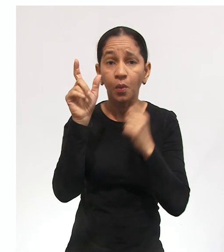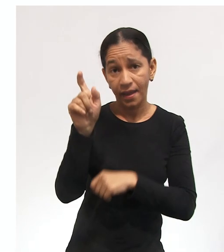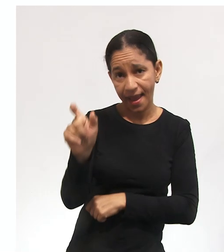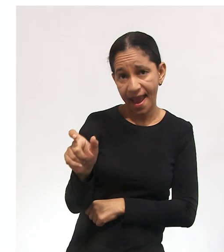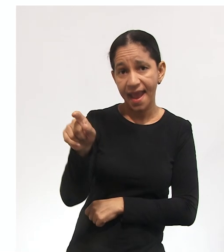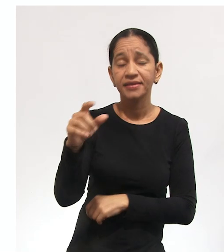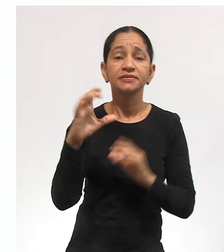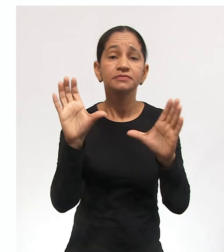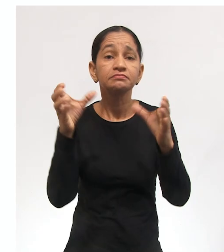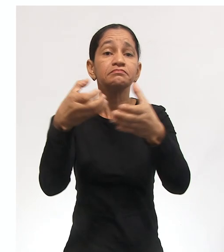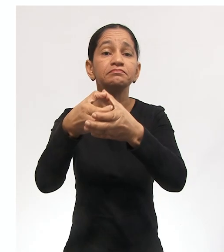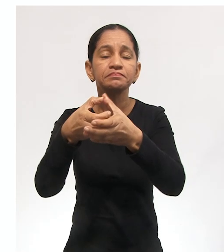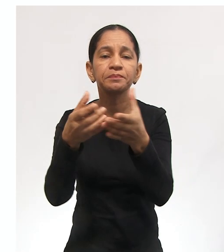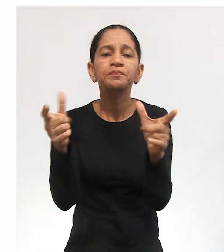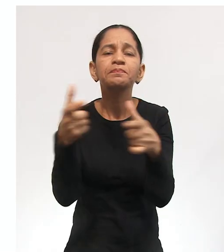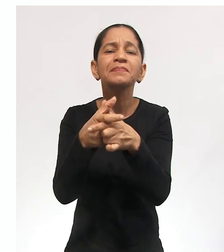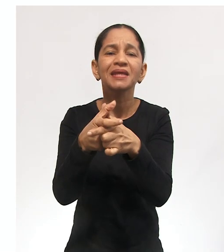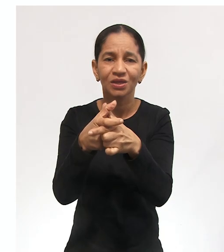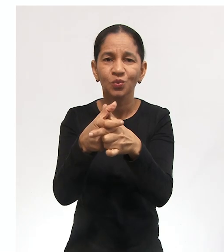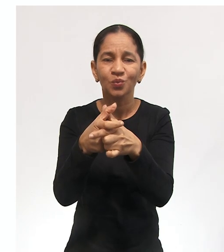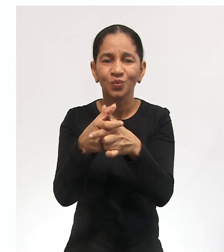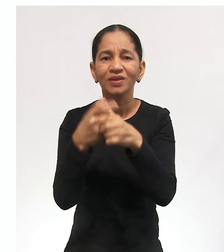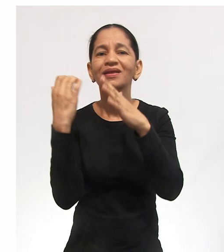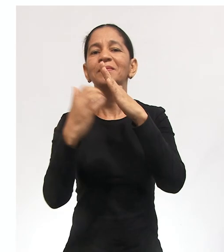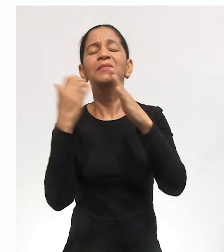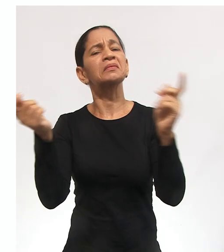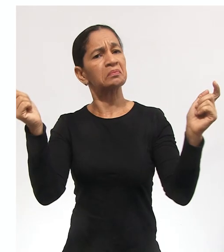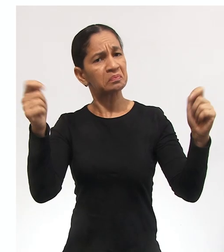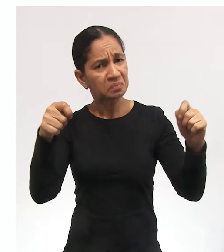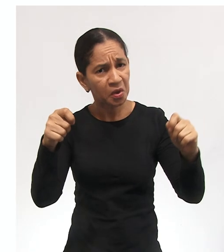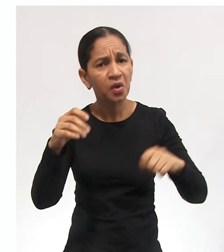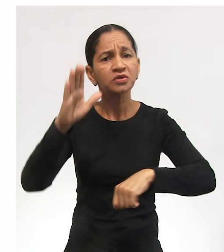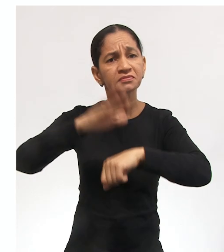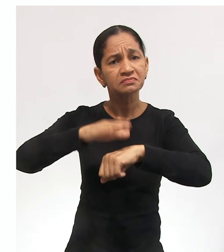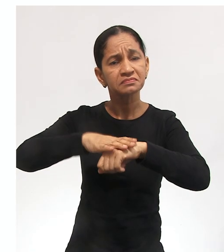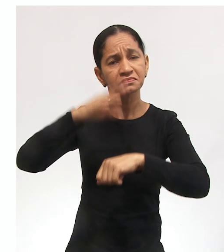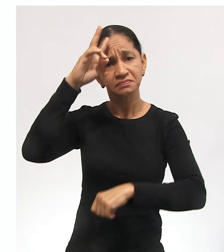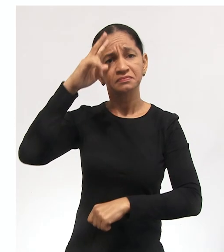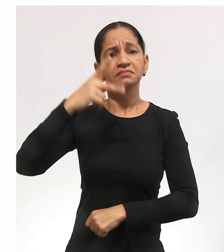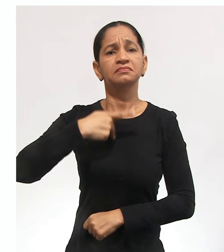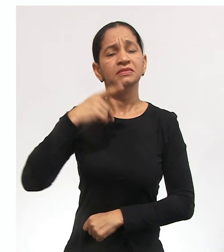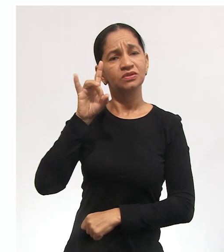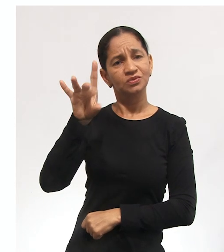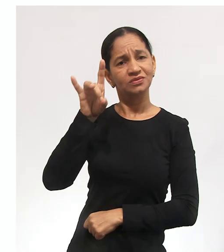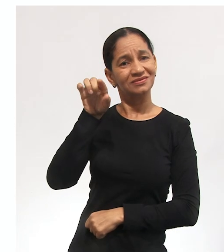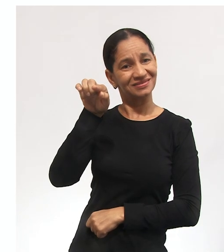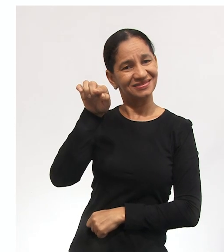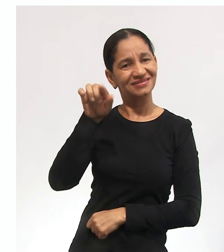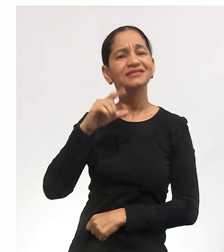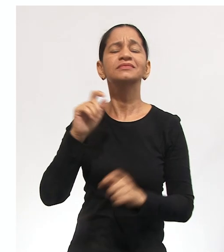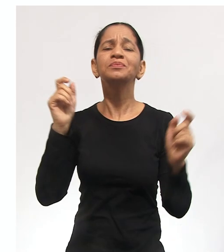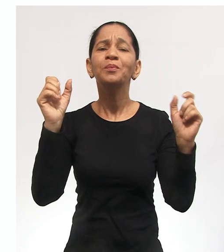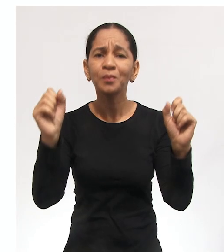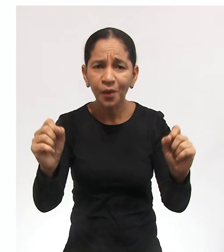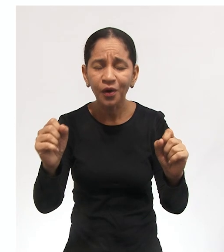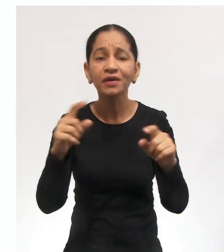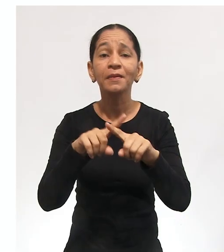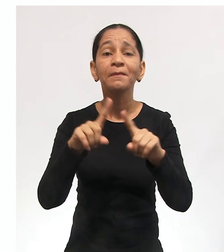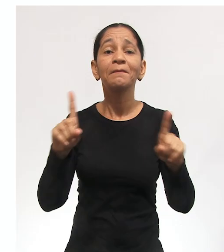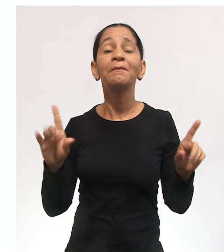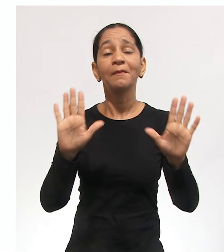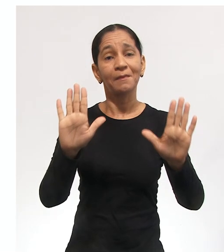empregador, MEI, eu posso ter um empregador que trabalhe sozinho, sob qualquer denominação jurídica,